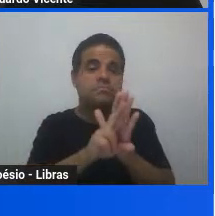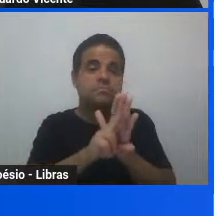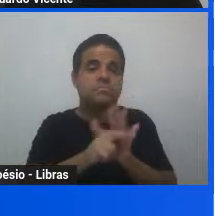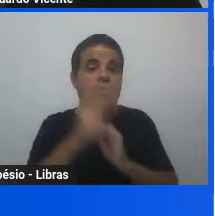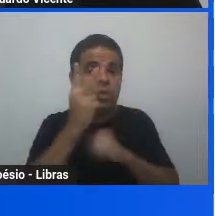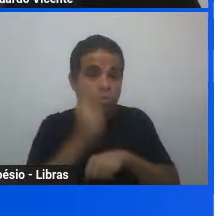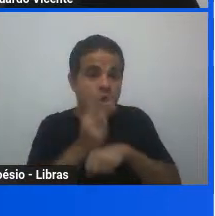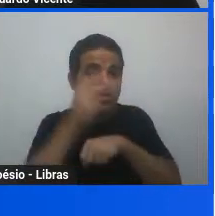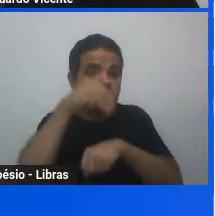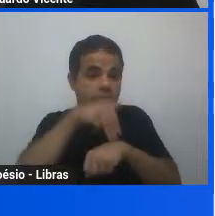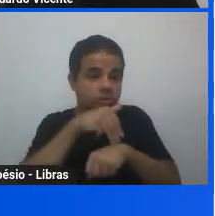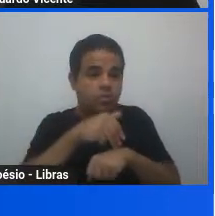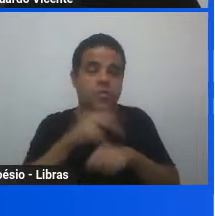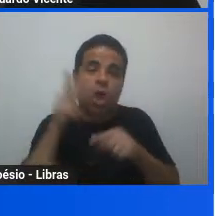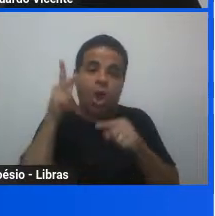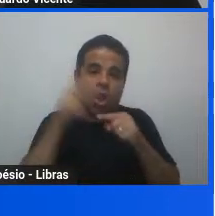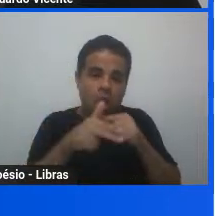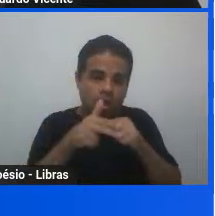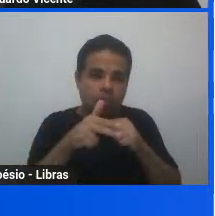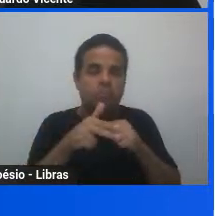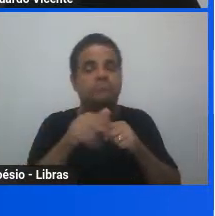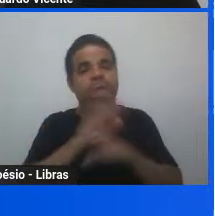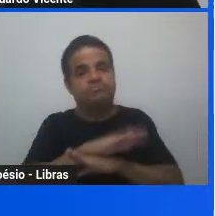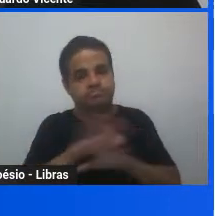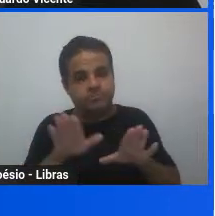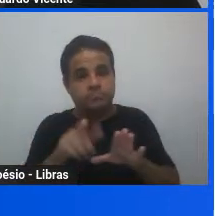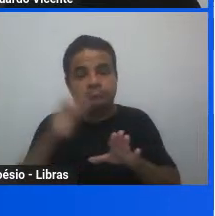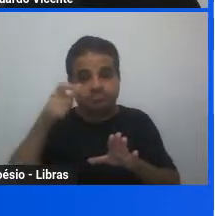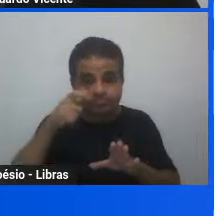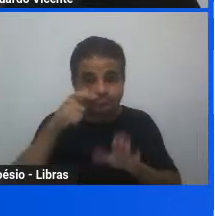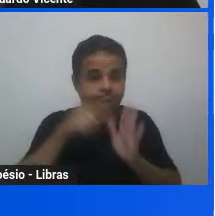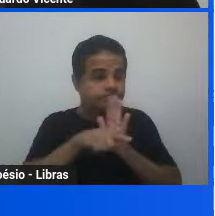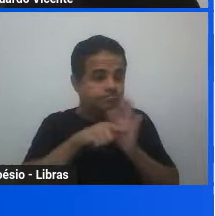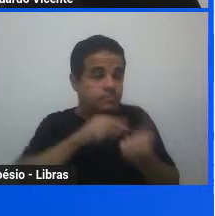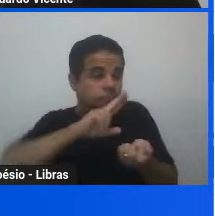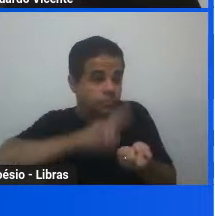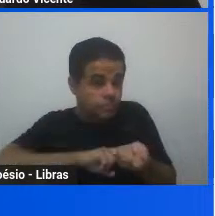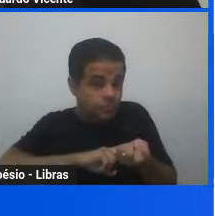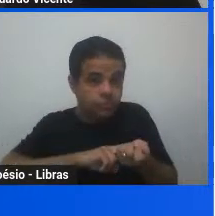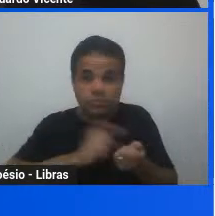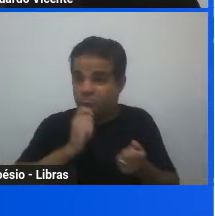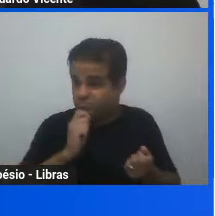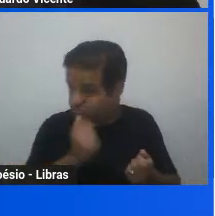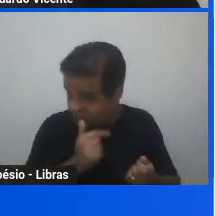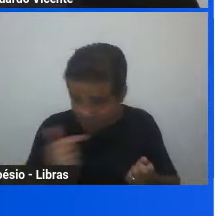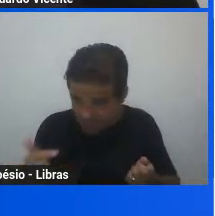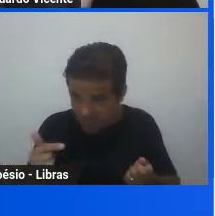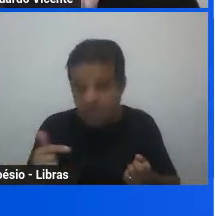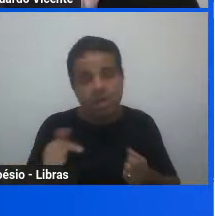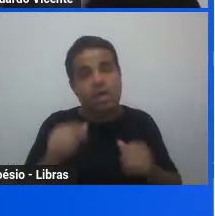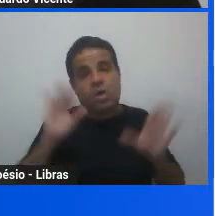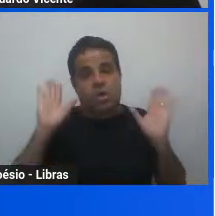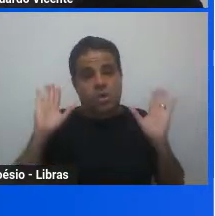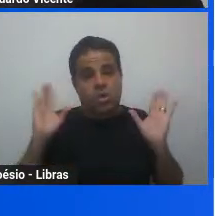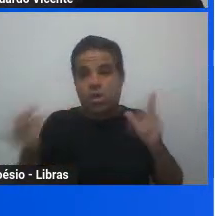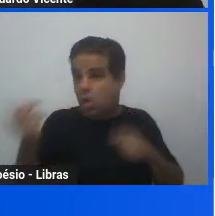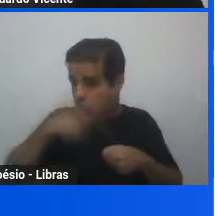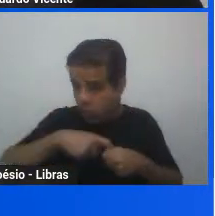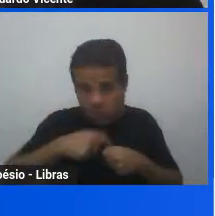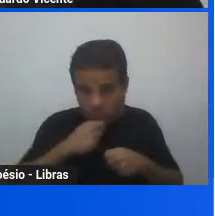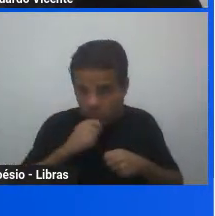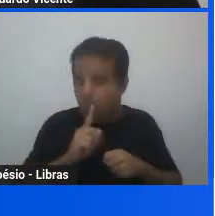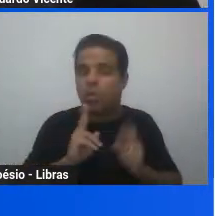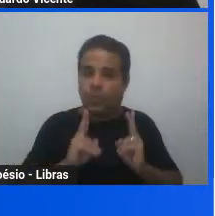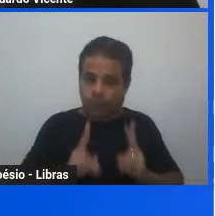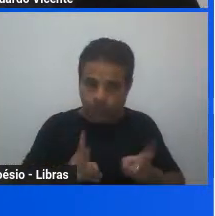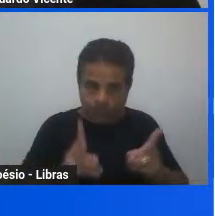minutos, interrompo as compressões. Checo o pulso, não tem, não retornou o pulso, continuo.